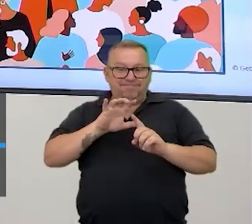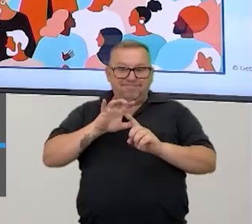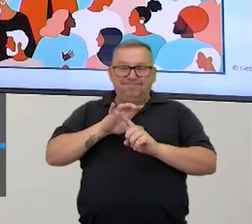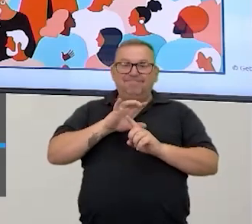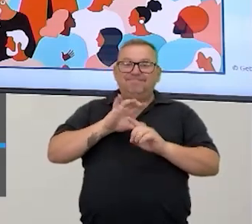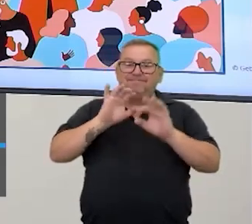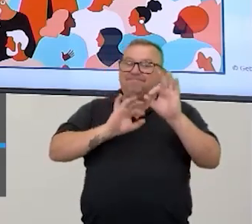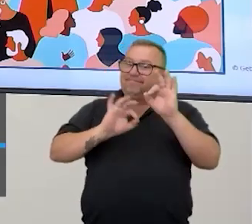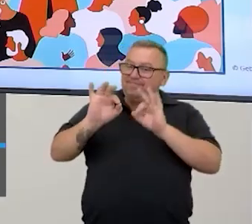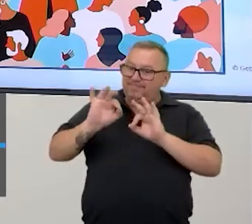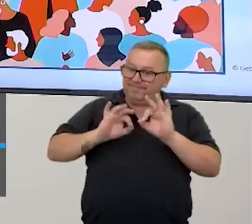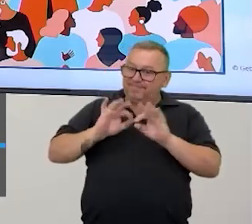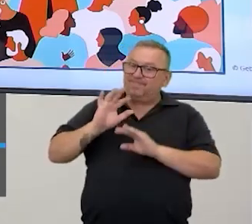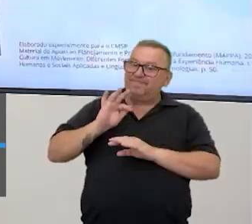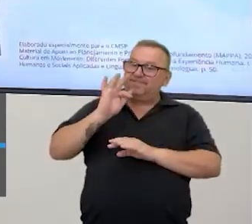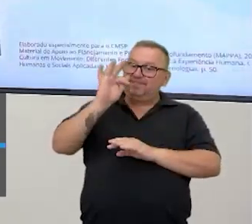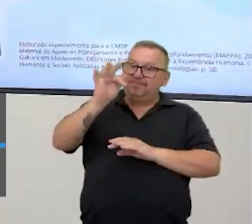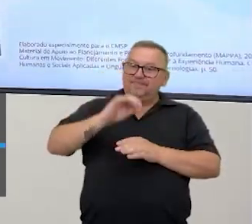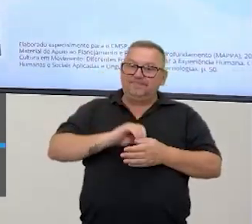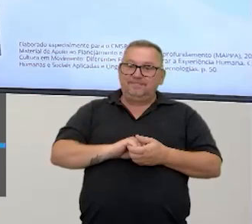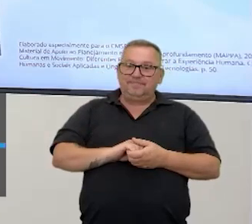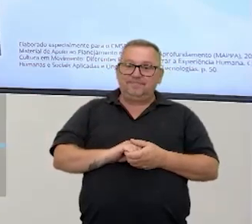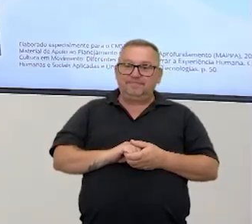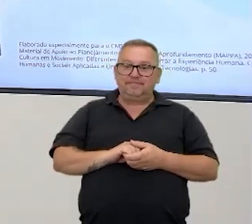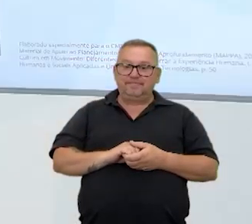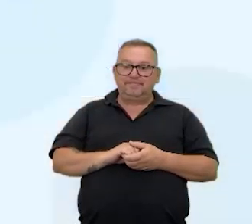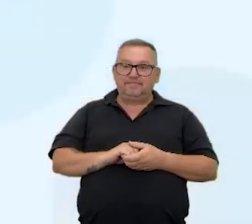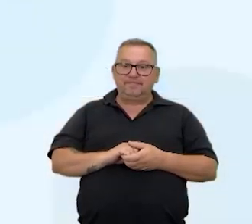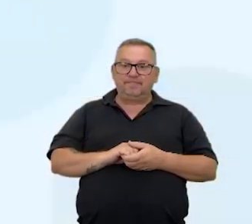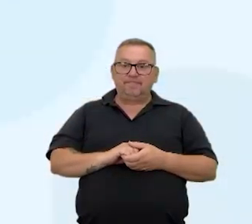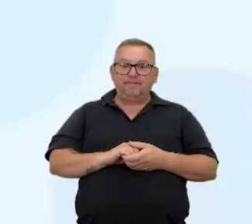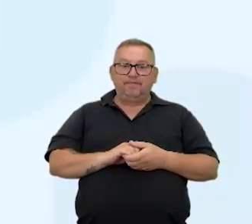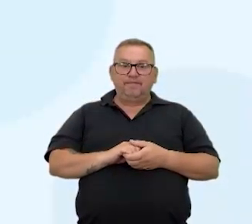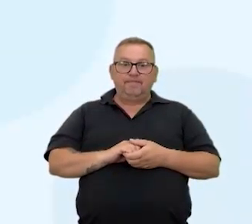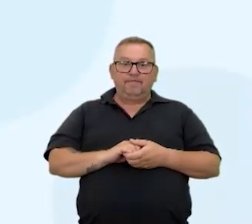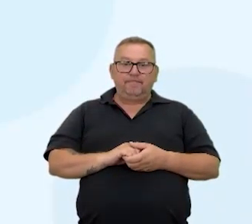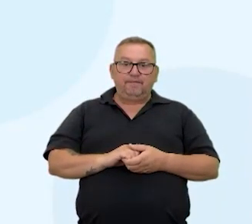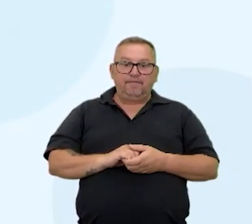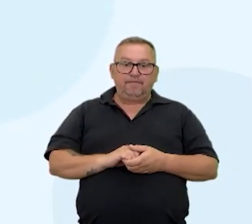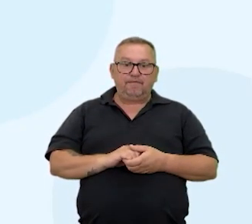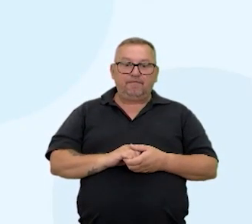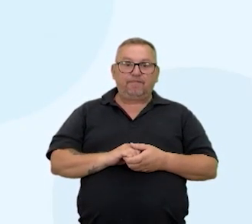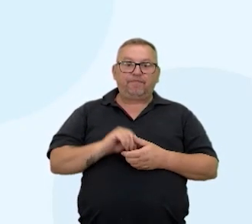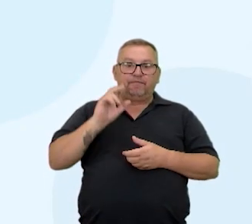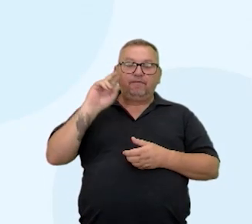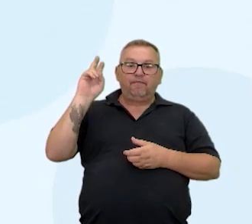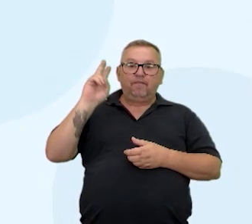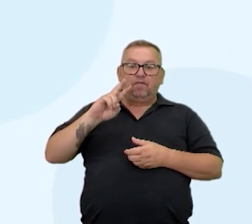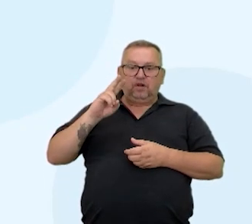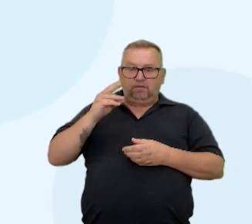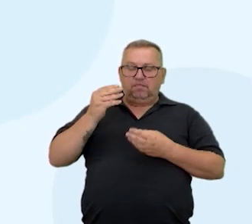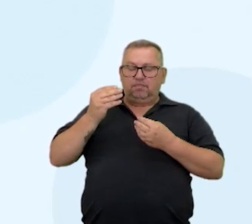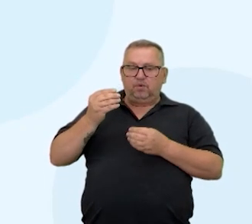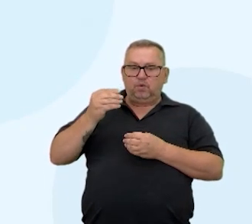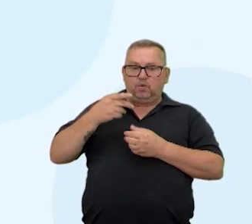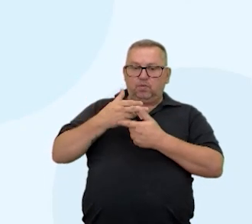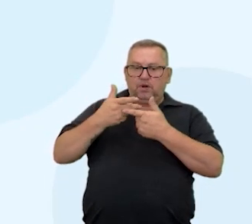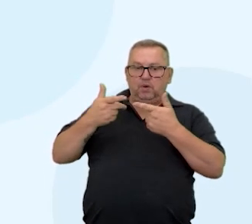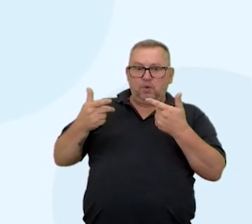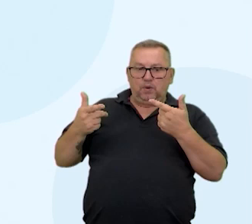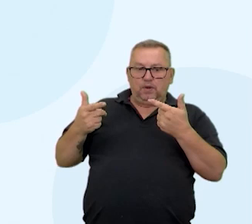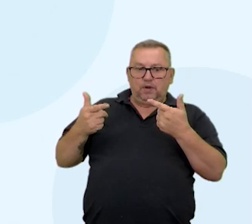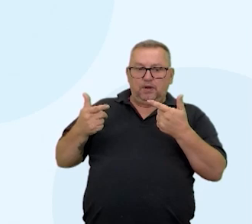seus projetos do futuro. Vamos trocar o LED aqui. A gente vai deixar aqui